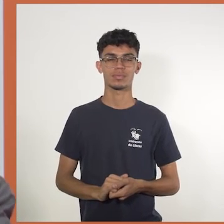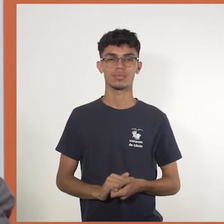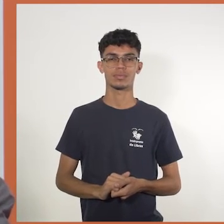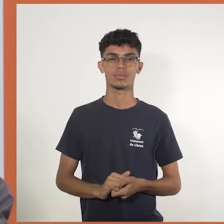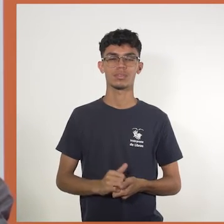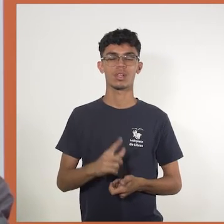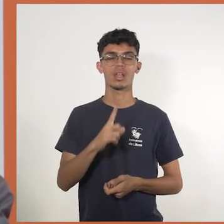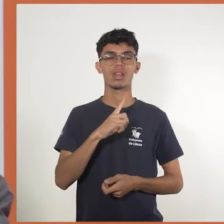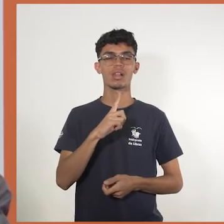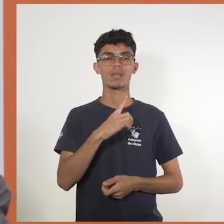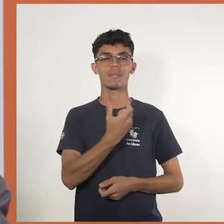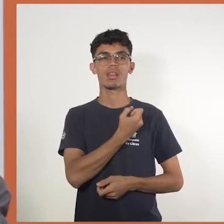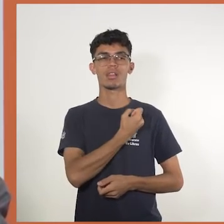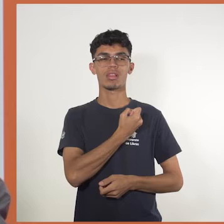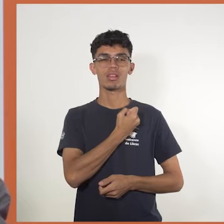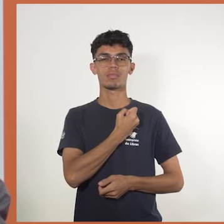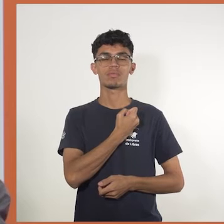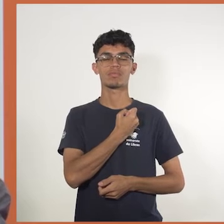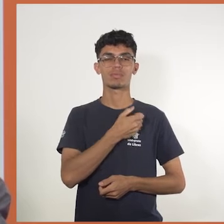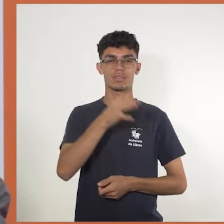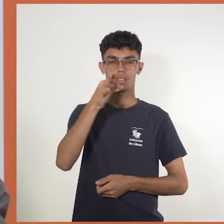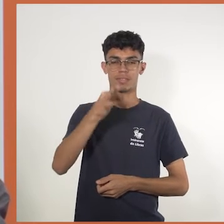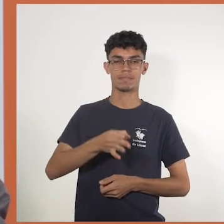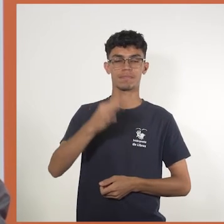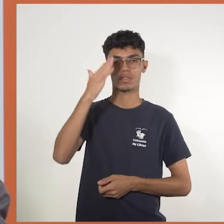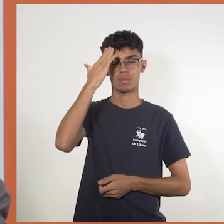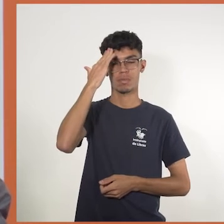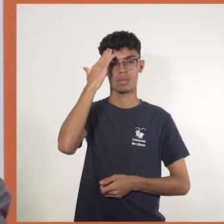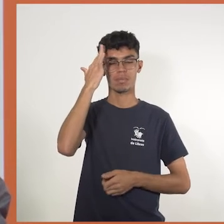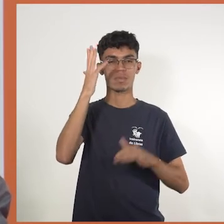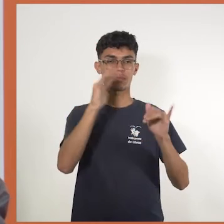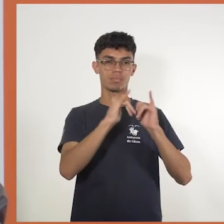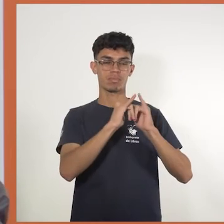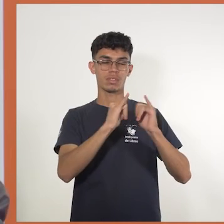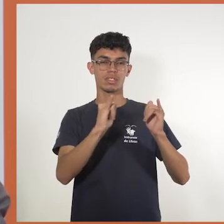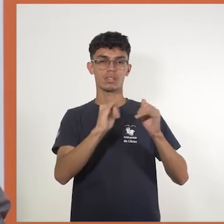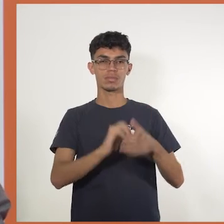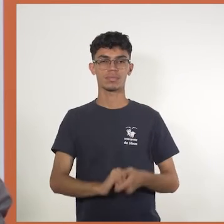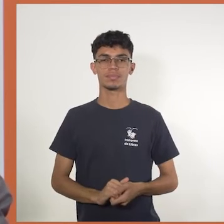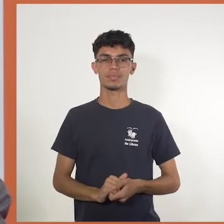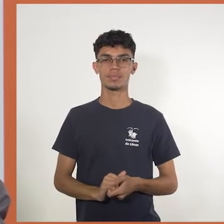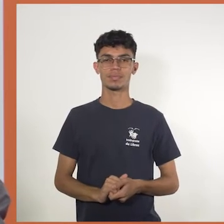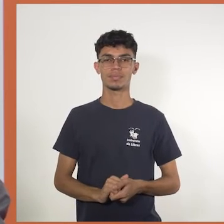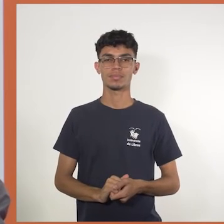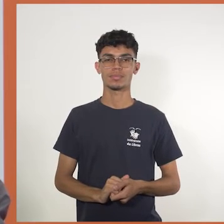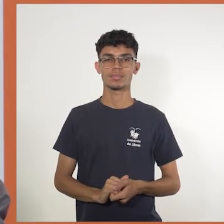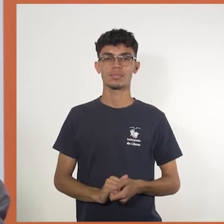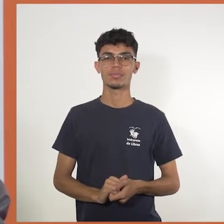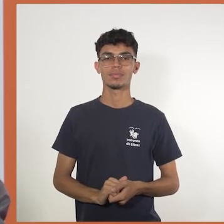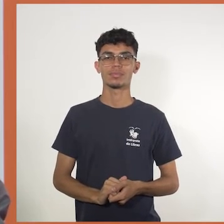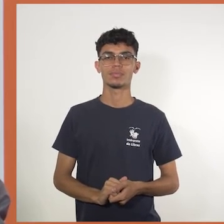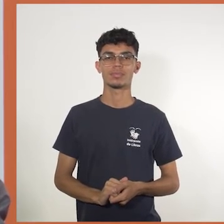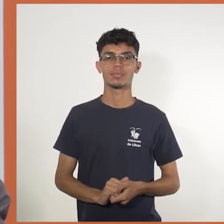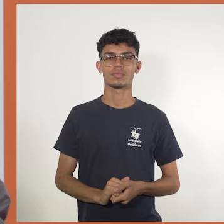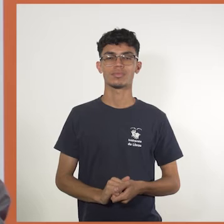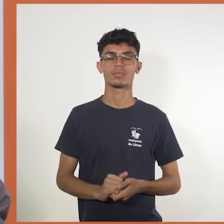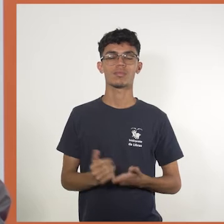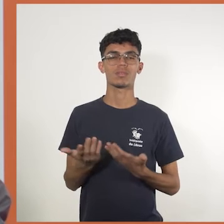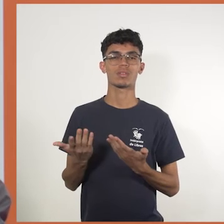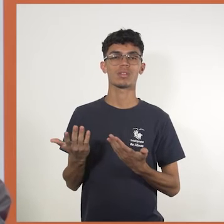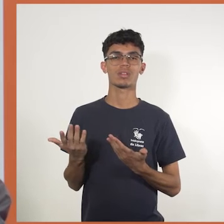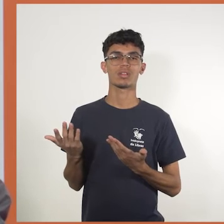conjunto de números muito precisos para poder não só destacar aí a questão dos casos de